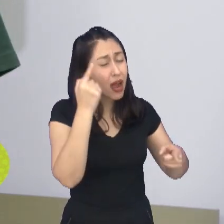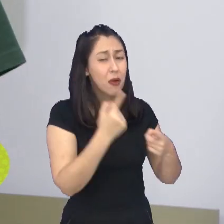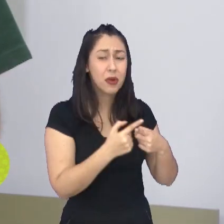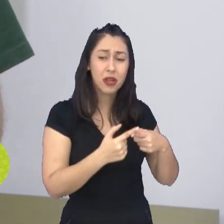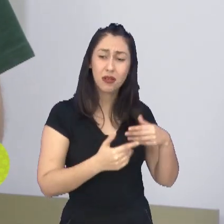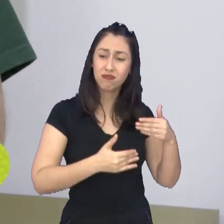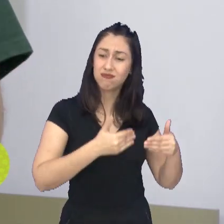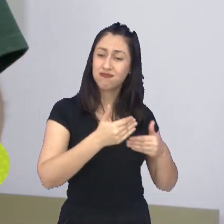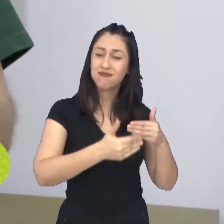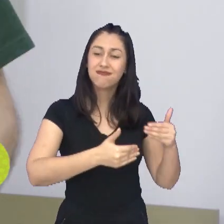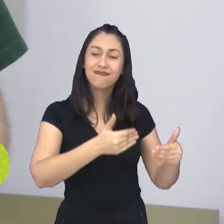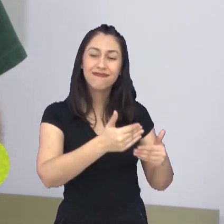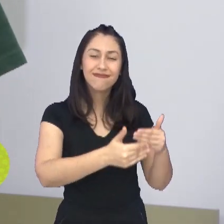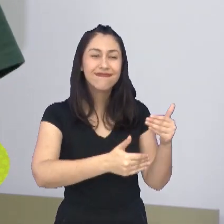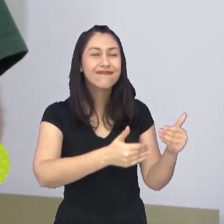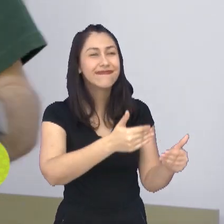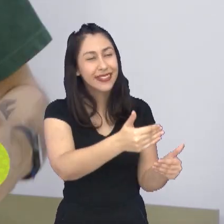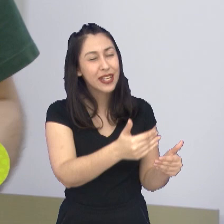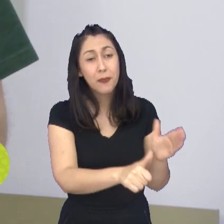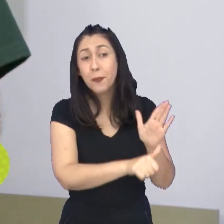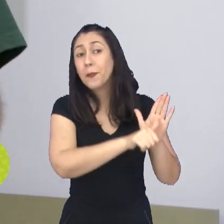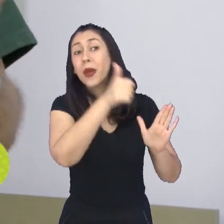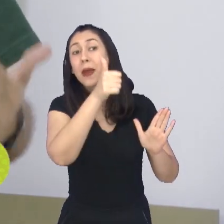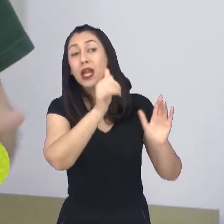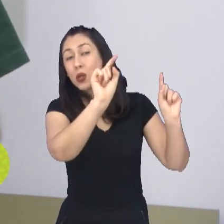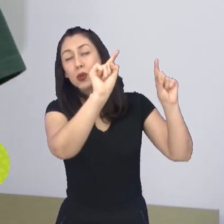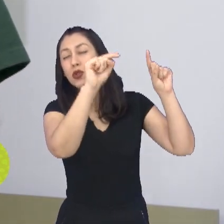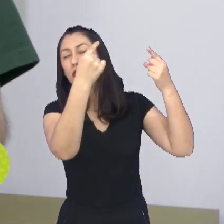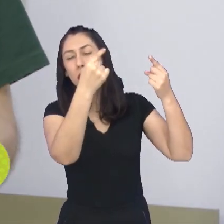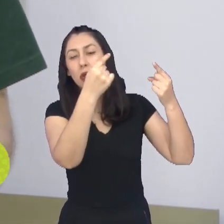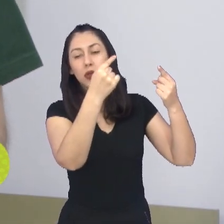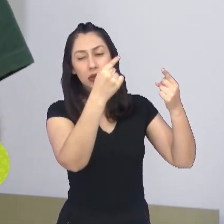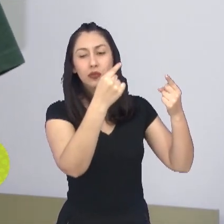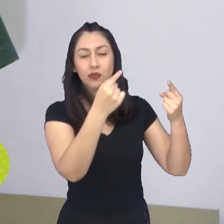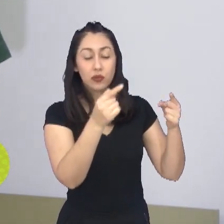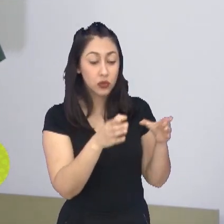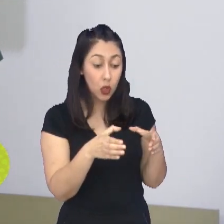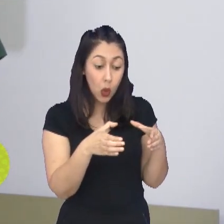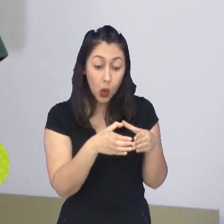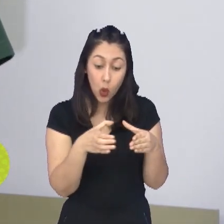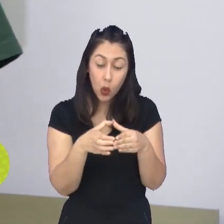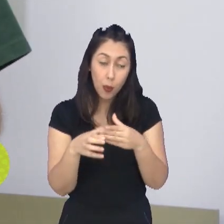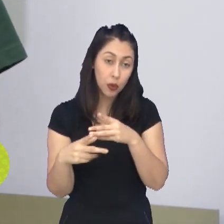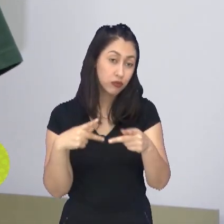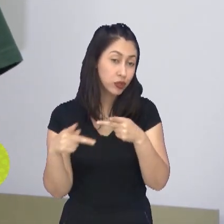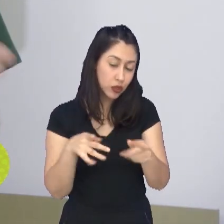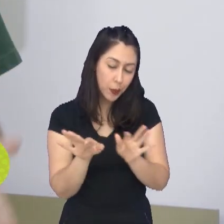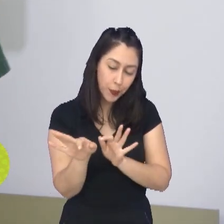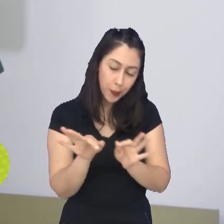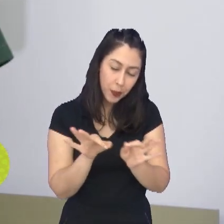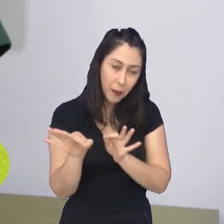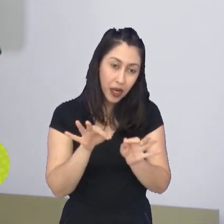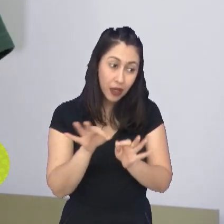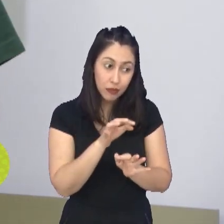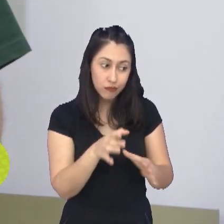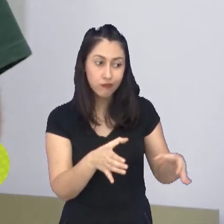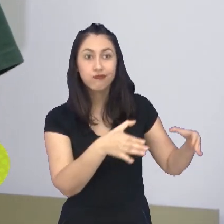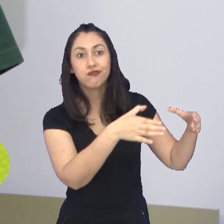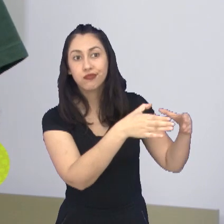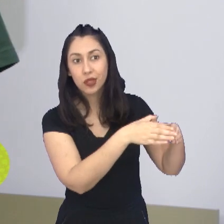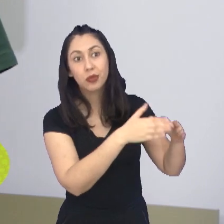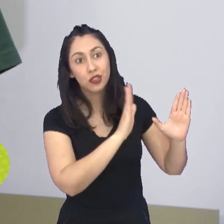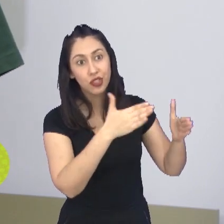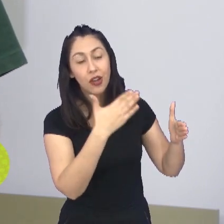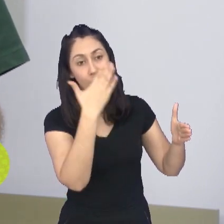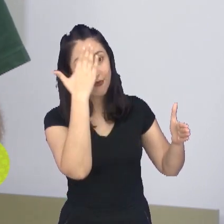que se formou o jogo. Enfim, jogo de estreia, um jogo de um time de São José ainda se formando, então contra um time vice-campeão do estado e vice-campeão